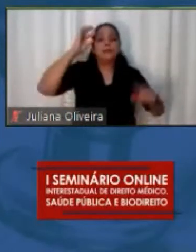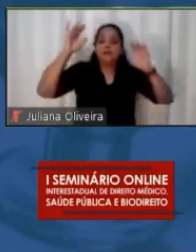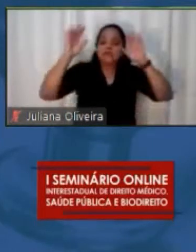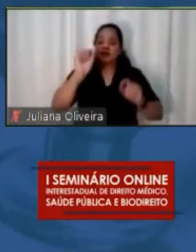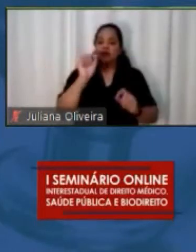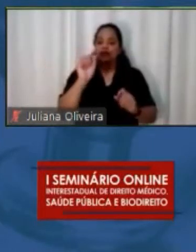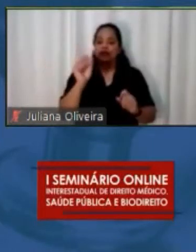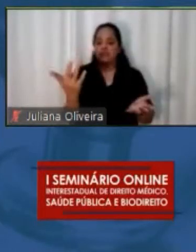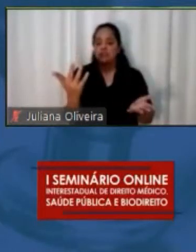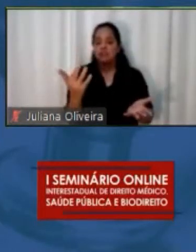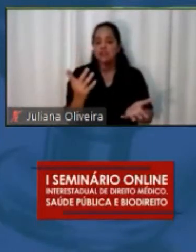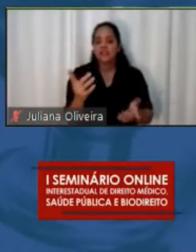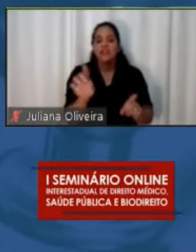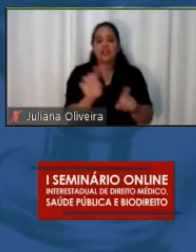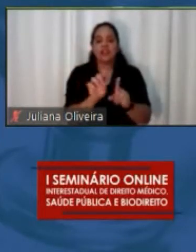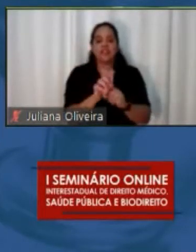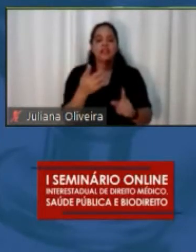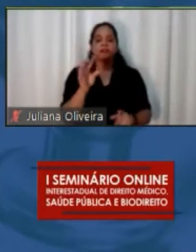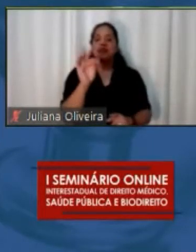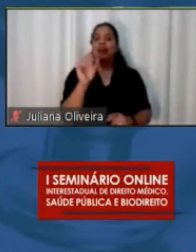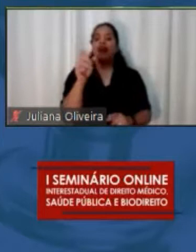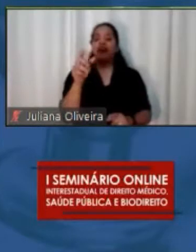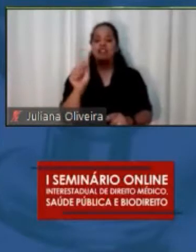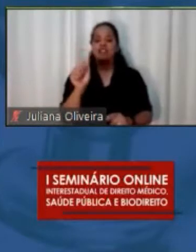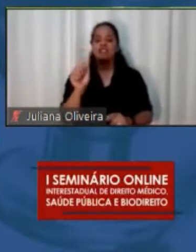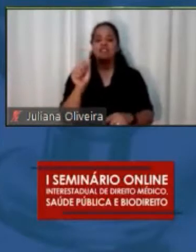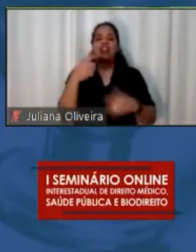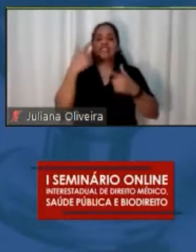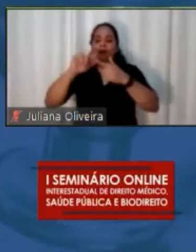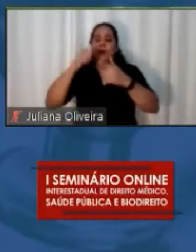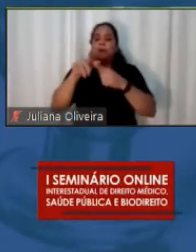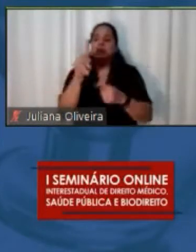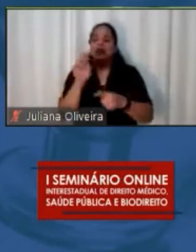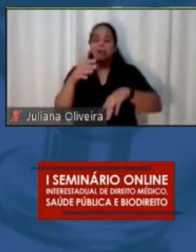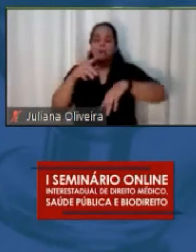a taxa de trombose venosa profunda. Então,